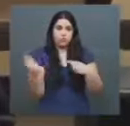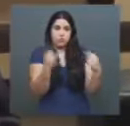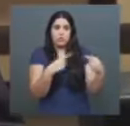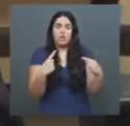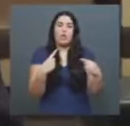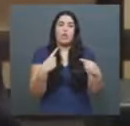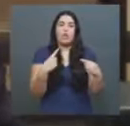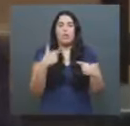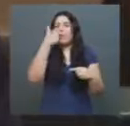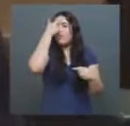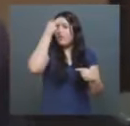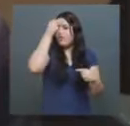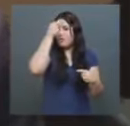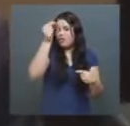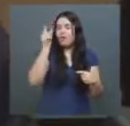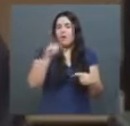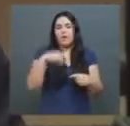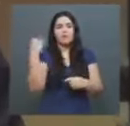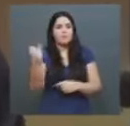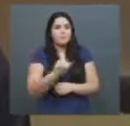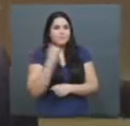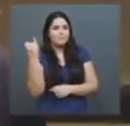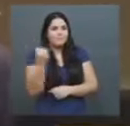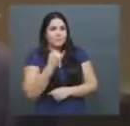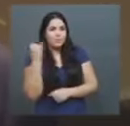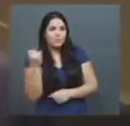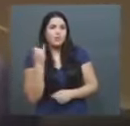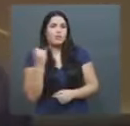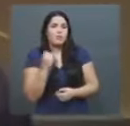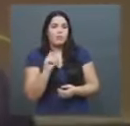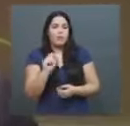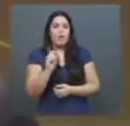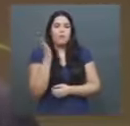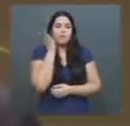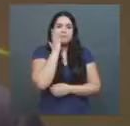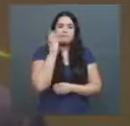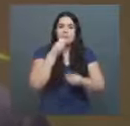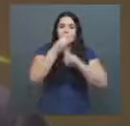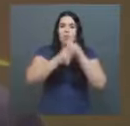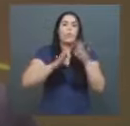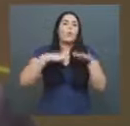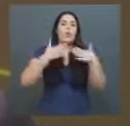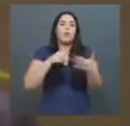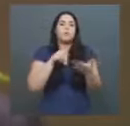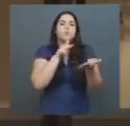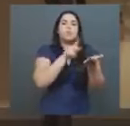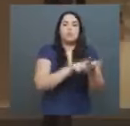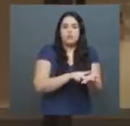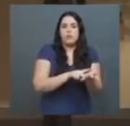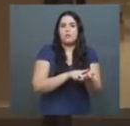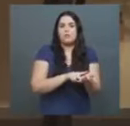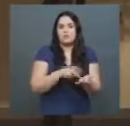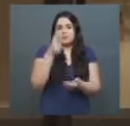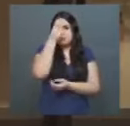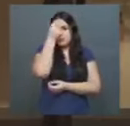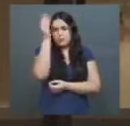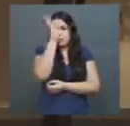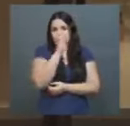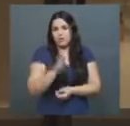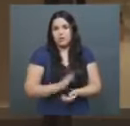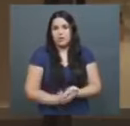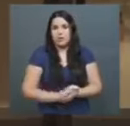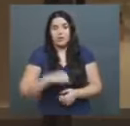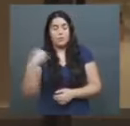é fundamental para se ter uma visão geral sobre a realidade das universidades nacionais. É importante frisar que a